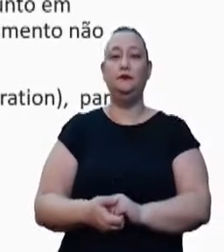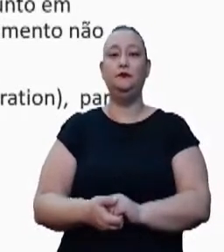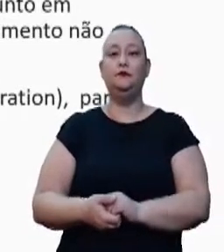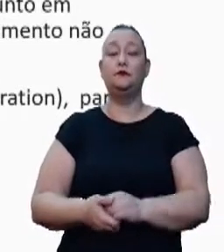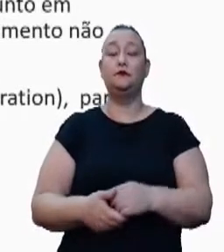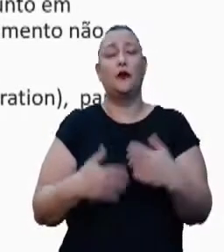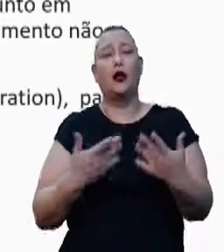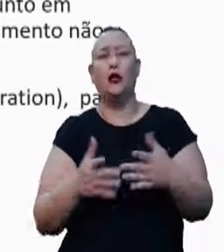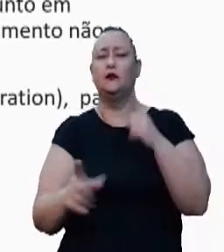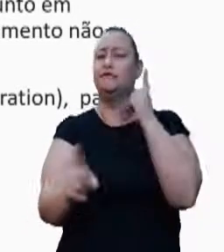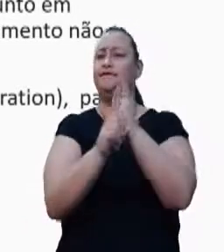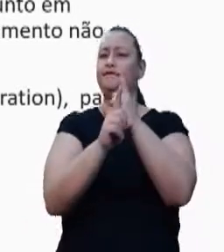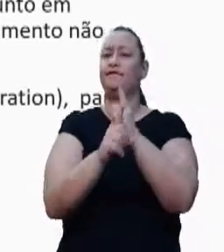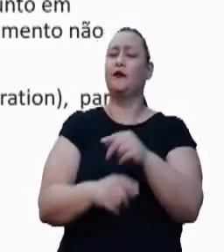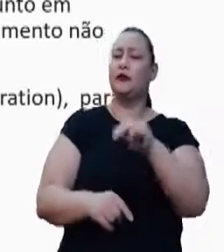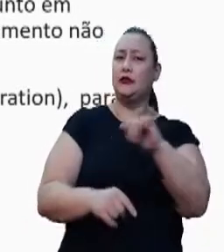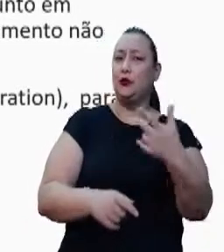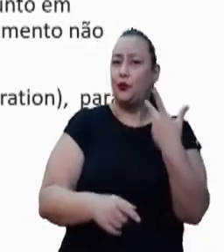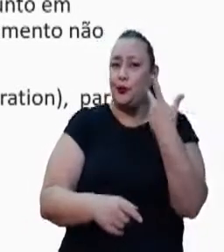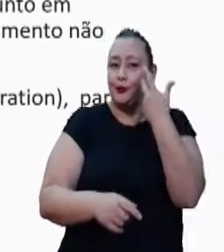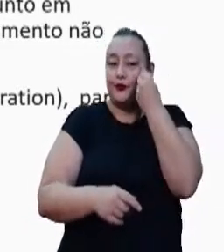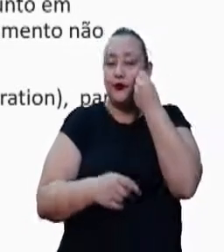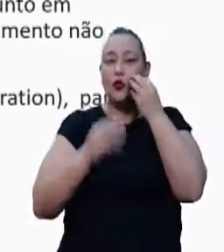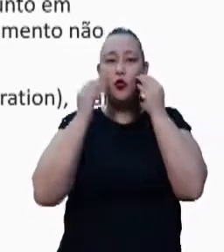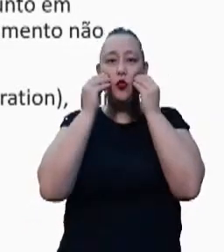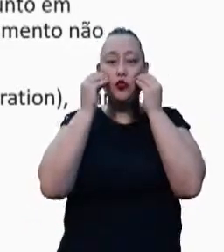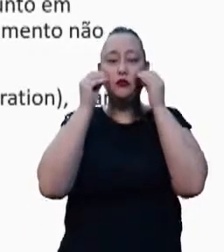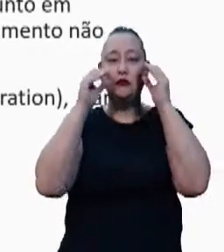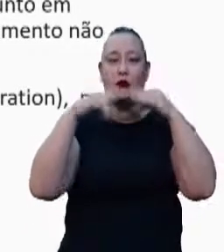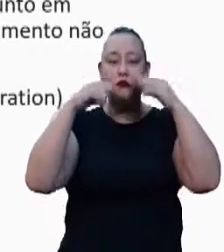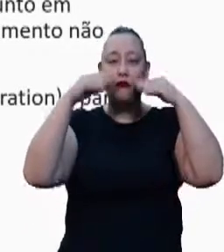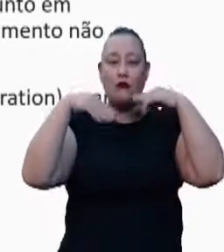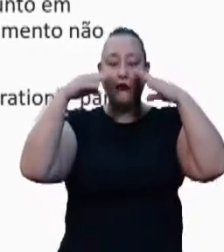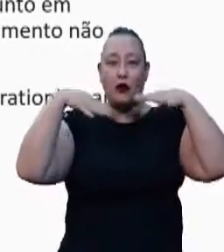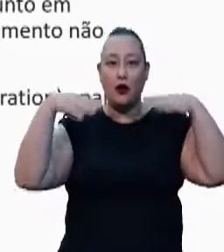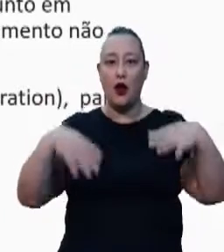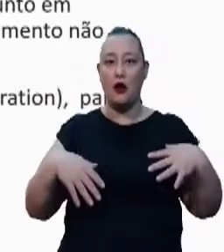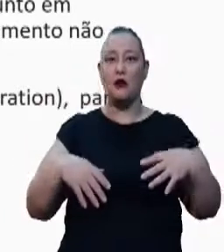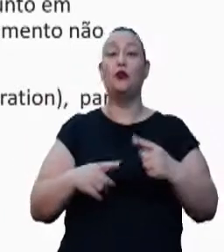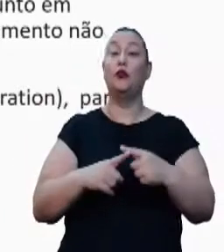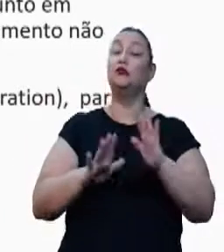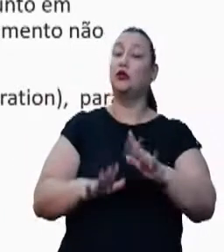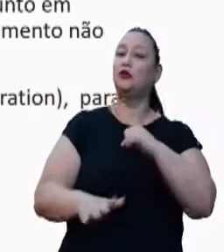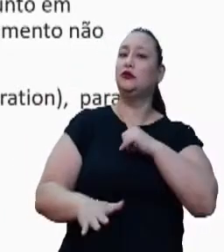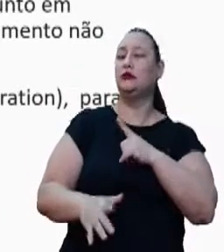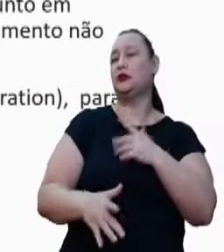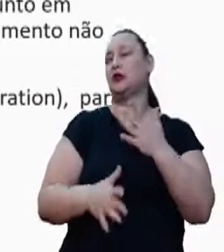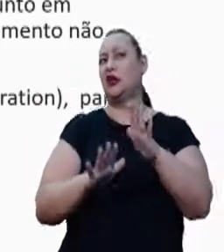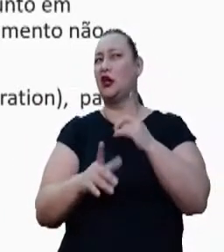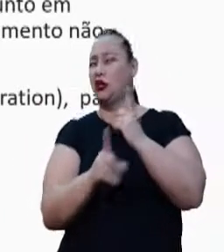ele descobriu que esse produto, quando injetado, relaxava os músculos, que isso já era uma coisa que já tinha meio por